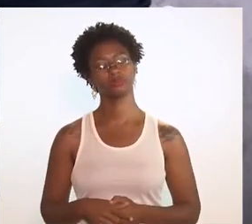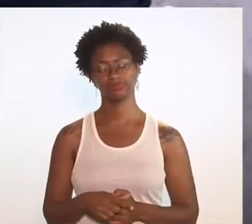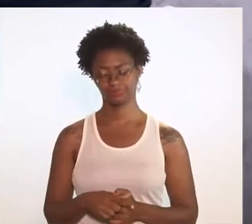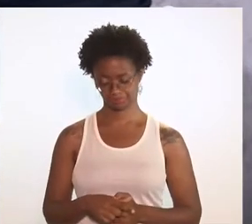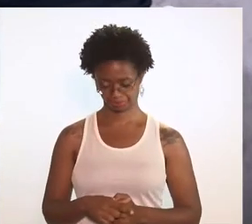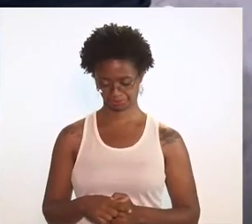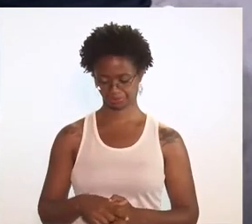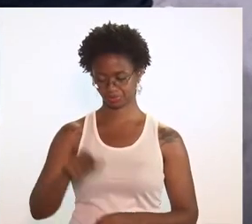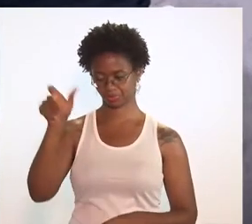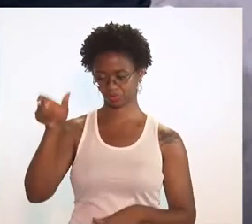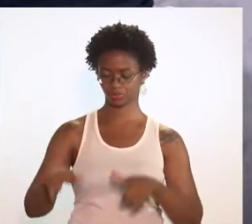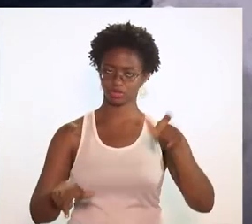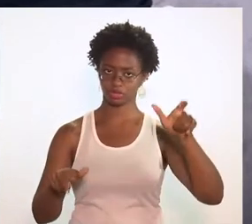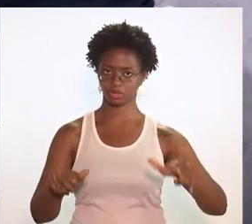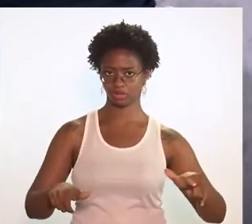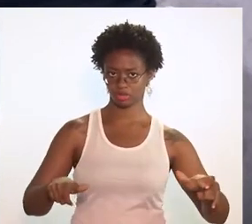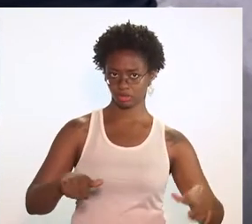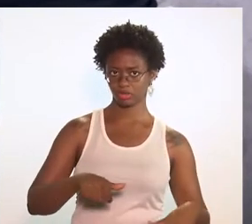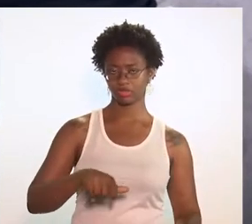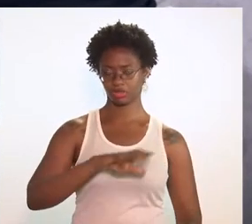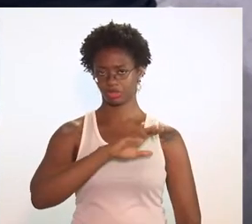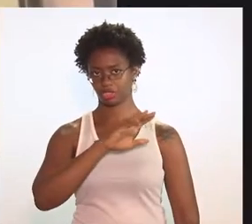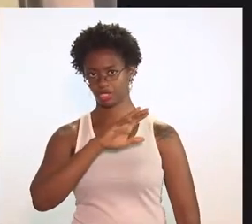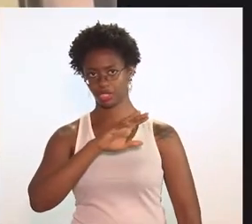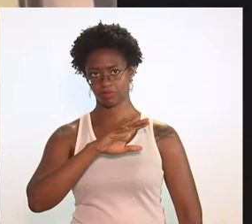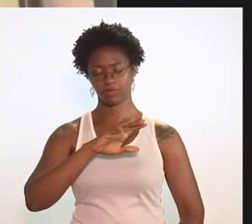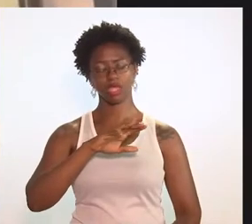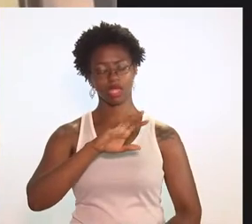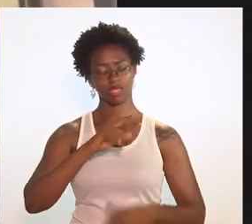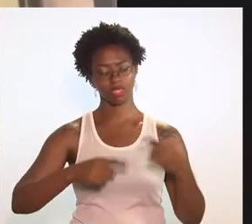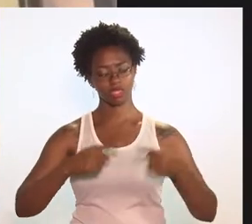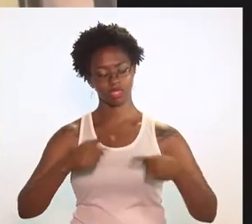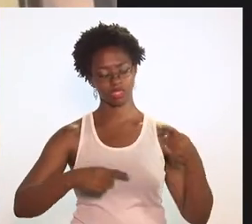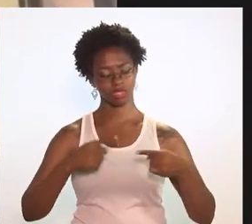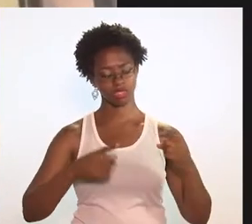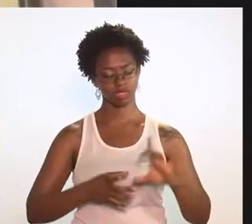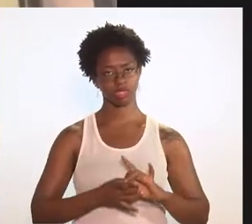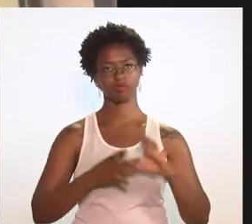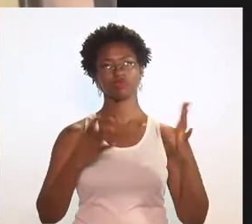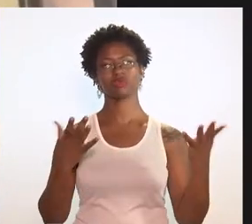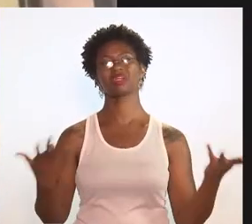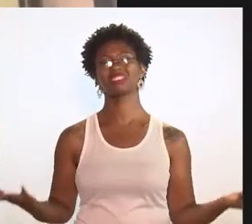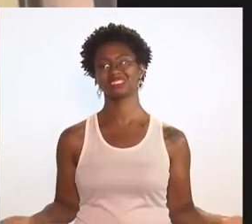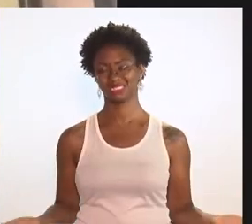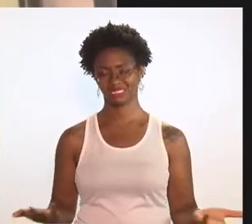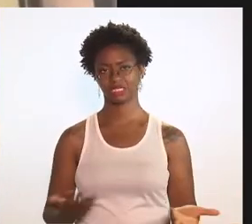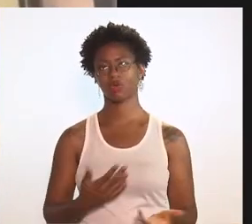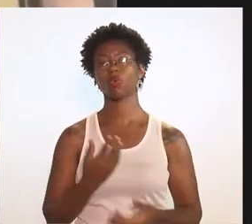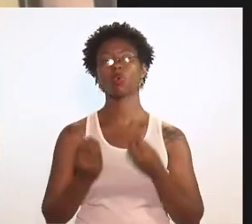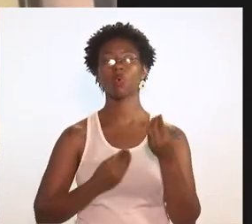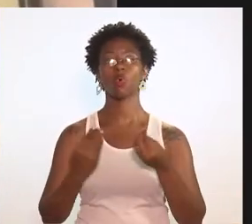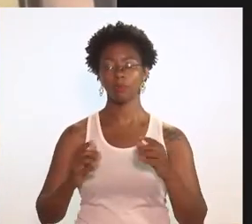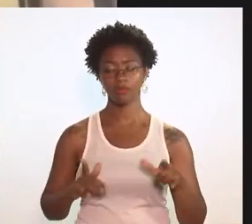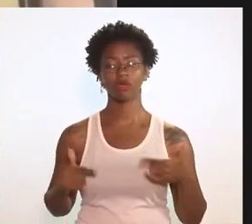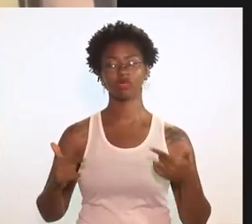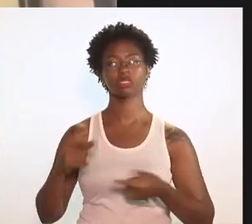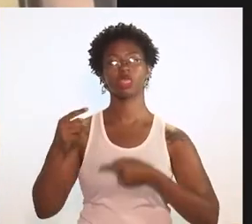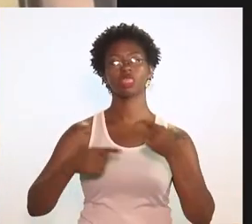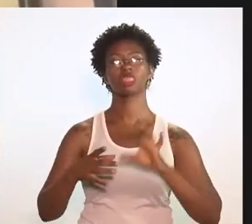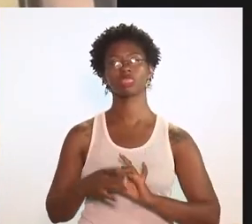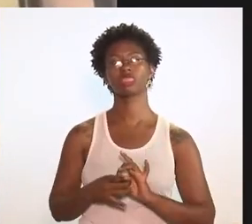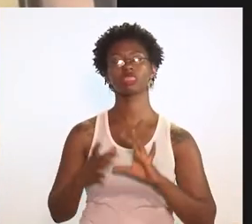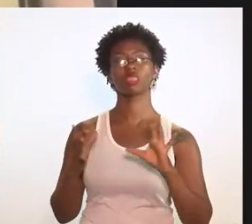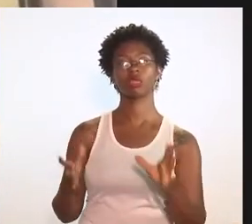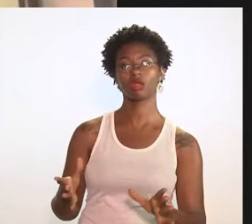em ser público é pensar na democracia. Então, assim, não há como não fazer democracia